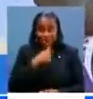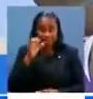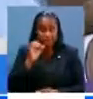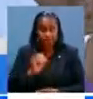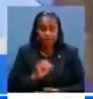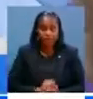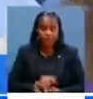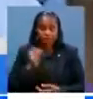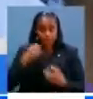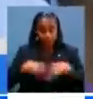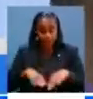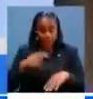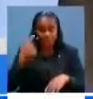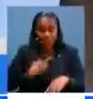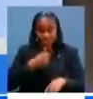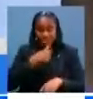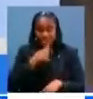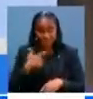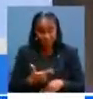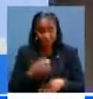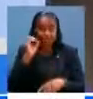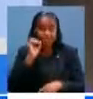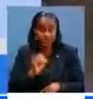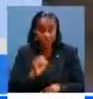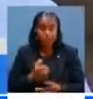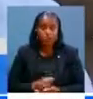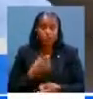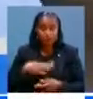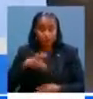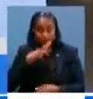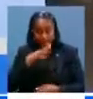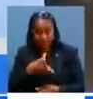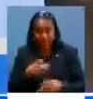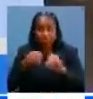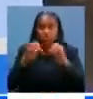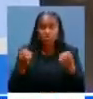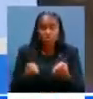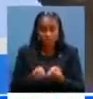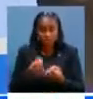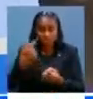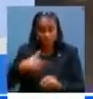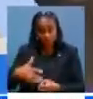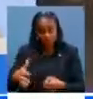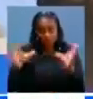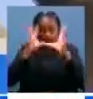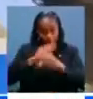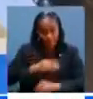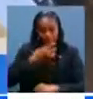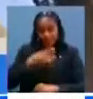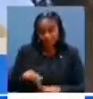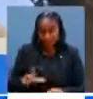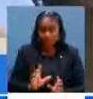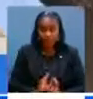mas que deve ser uma tolerância socialmente zero, quer dizer que a sociedade deverá cada vez mais deixar